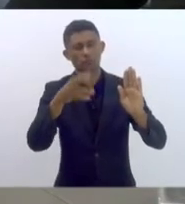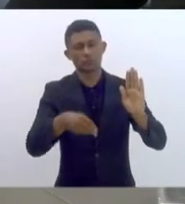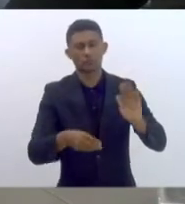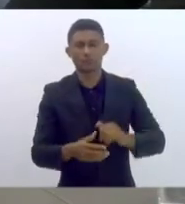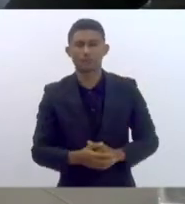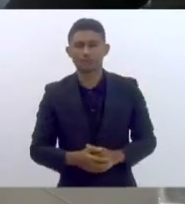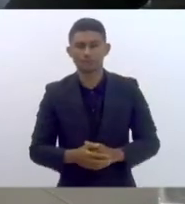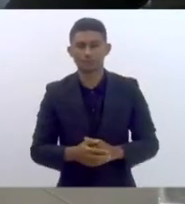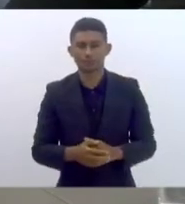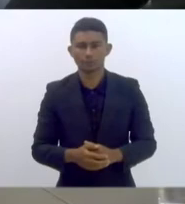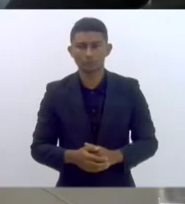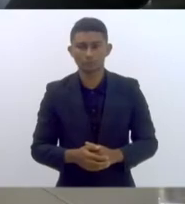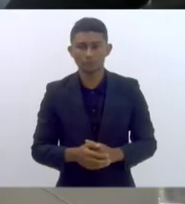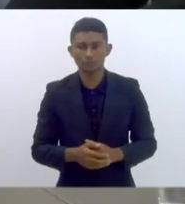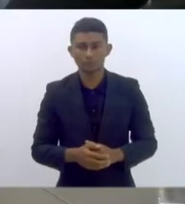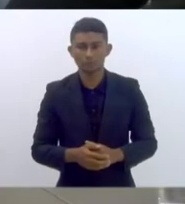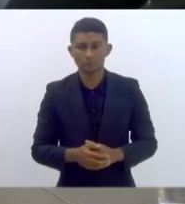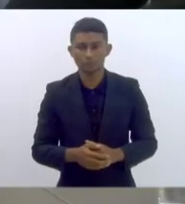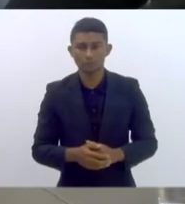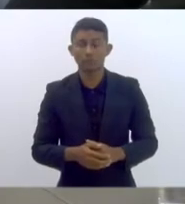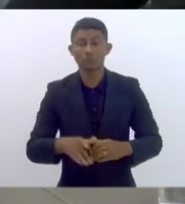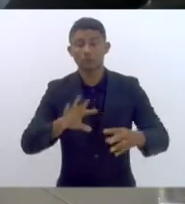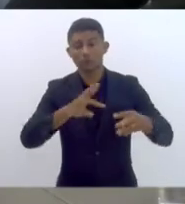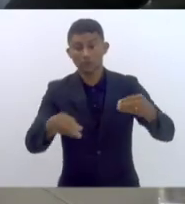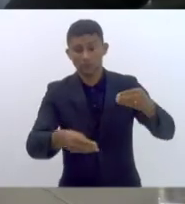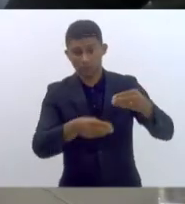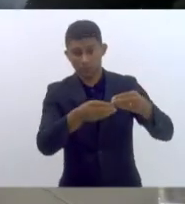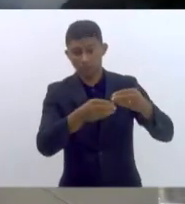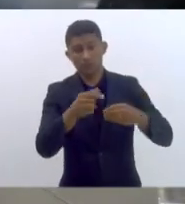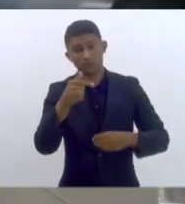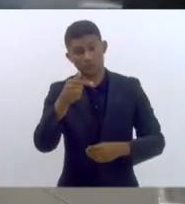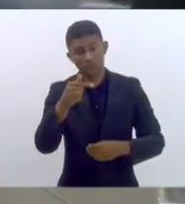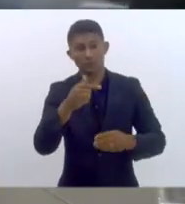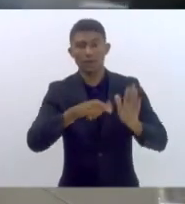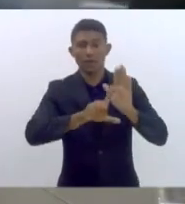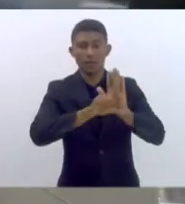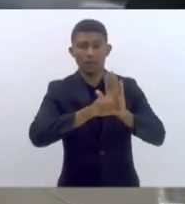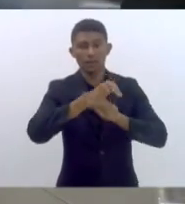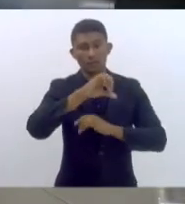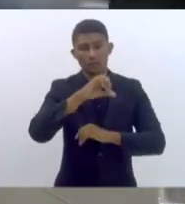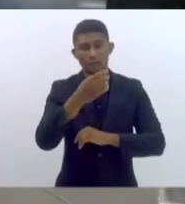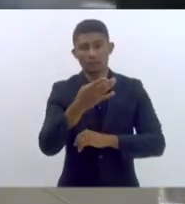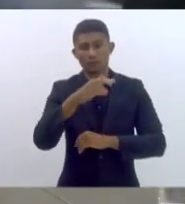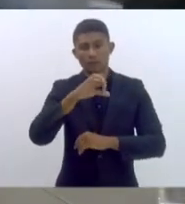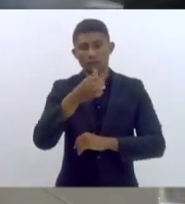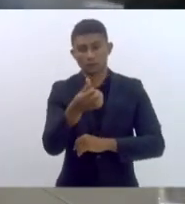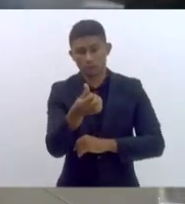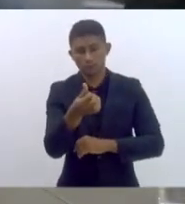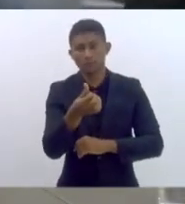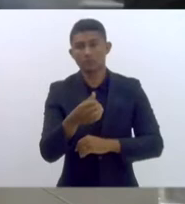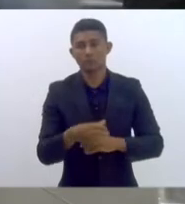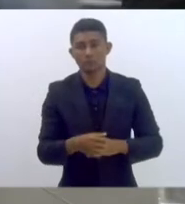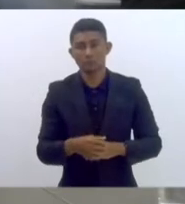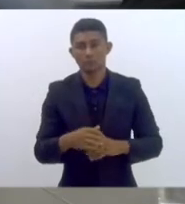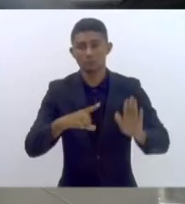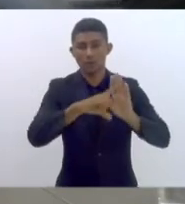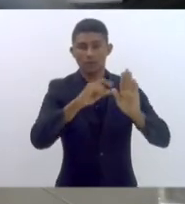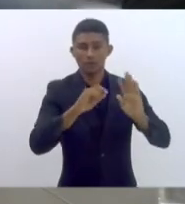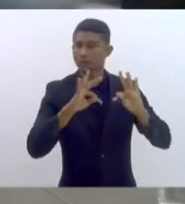Aí tem um outro, esse é o 7º aditivo da Lei 9496, contendo todos esses